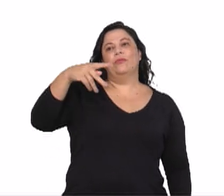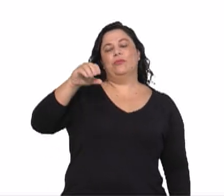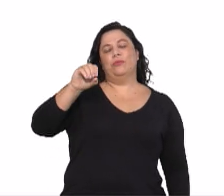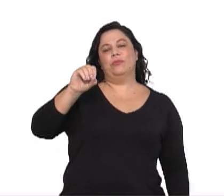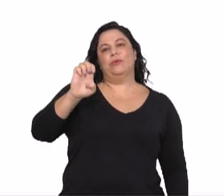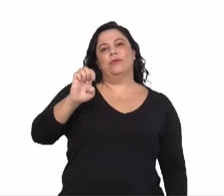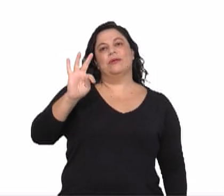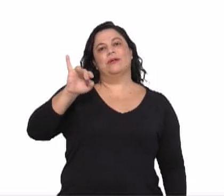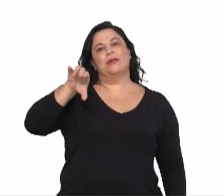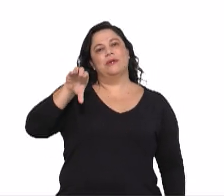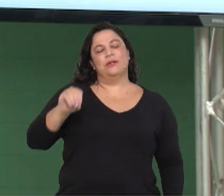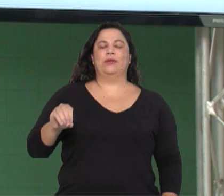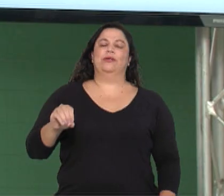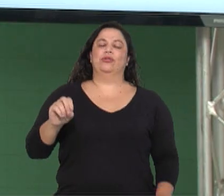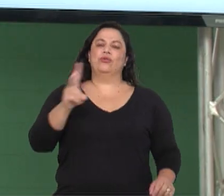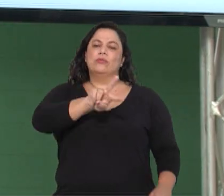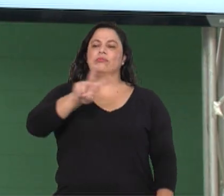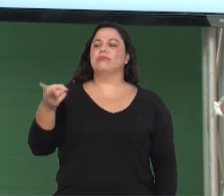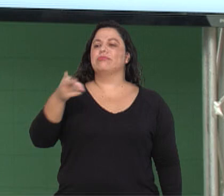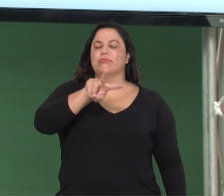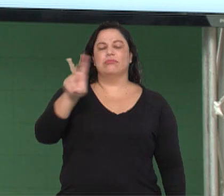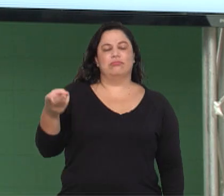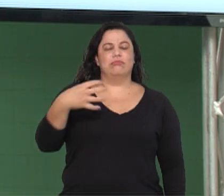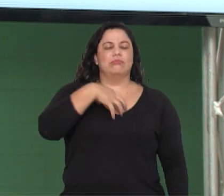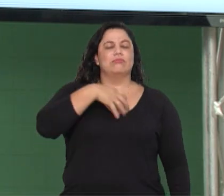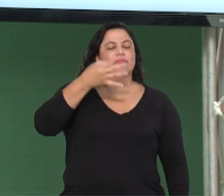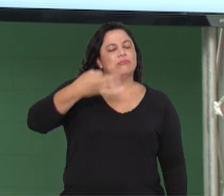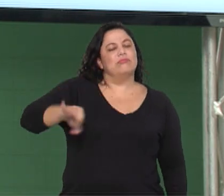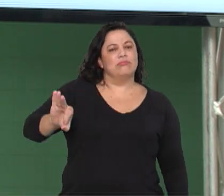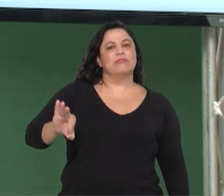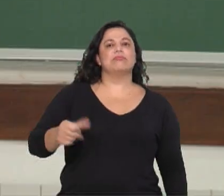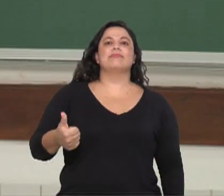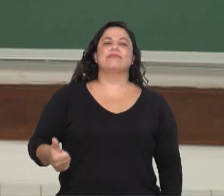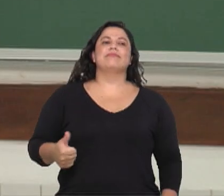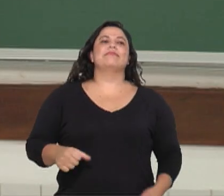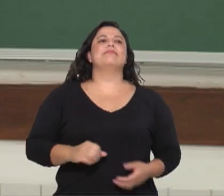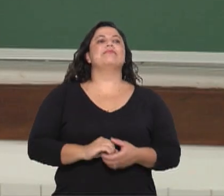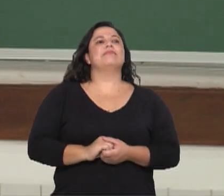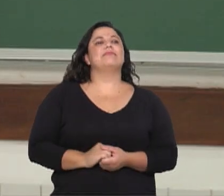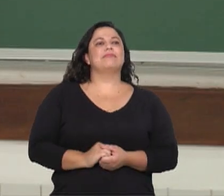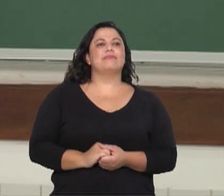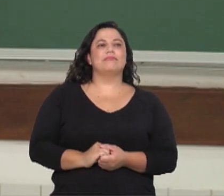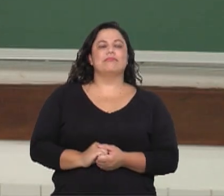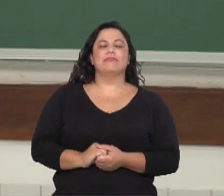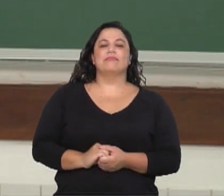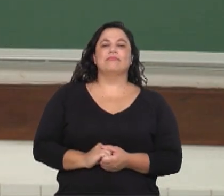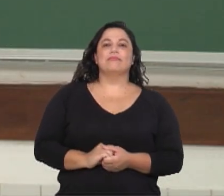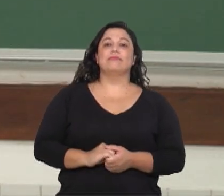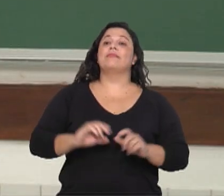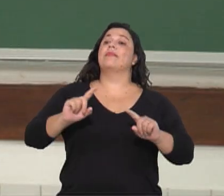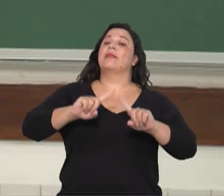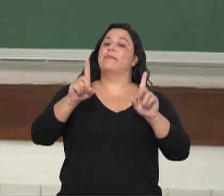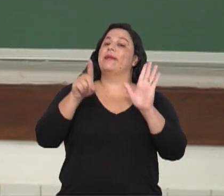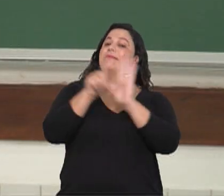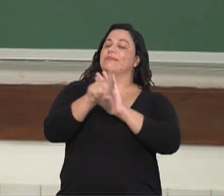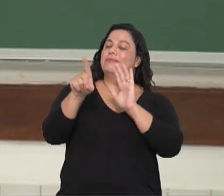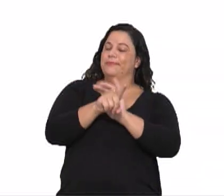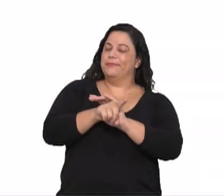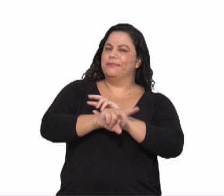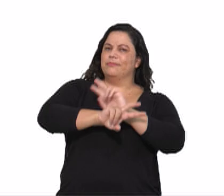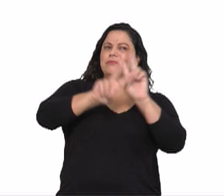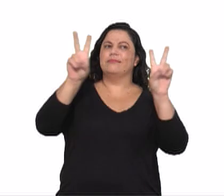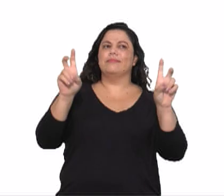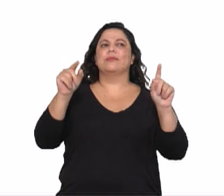o eu poético. As duas formas estão corretas. E mais uma atividade.